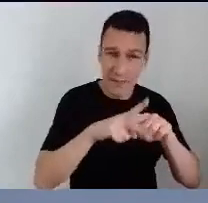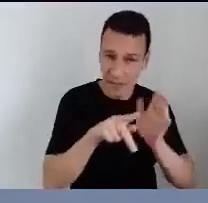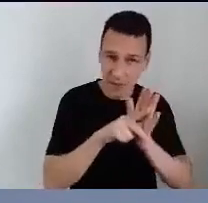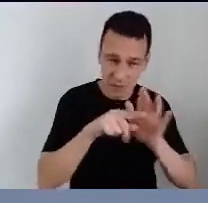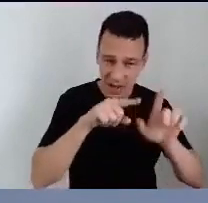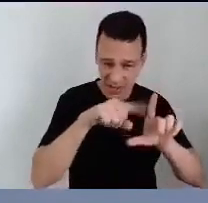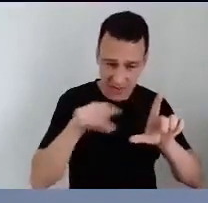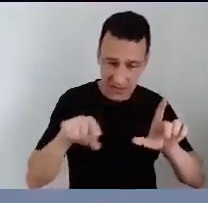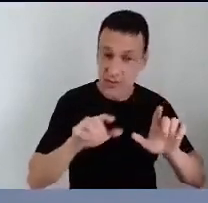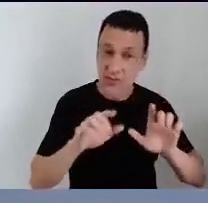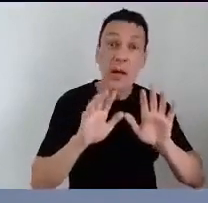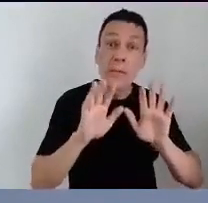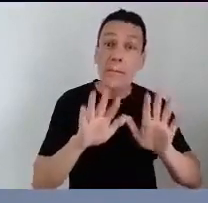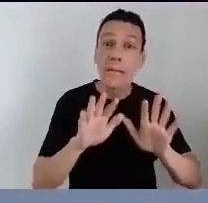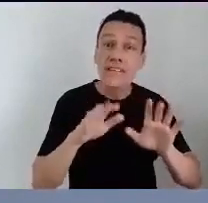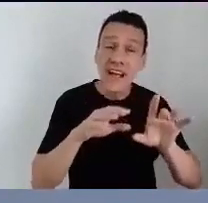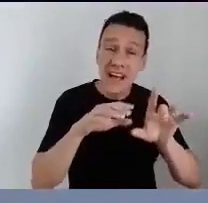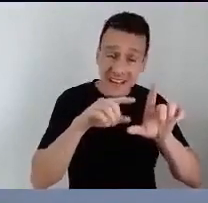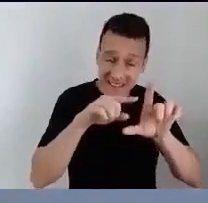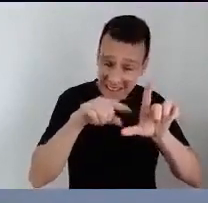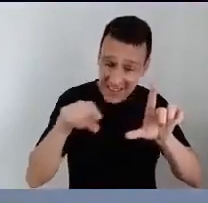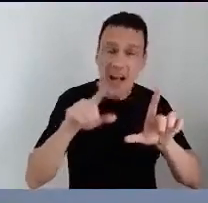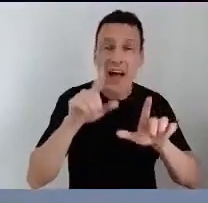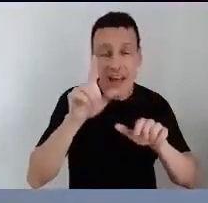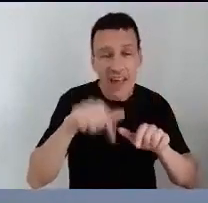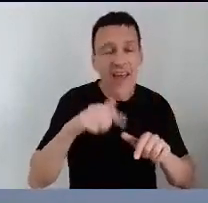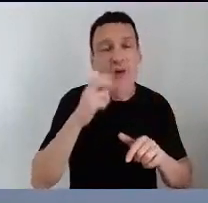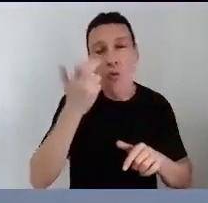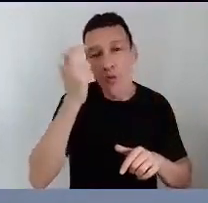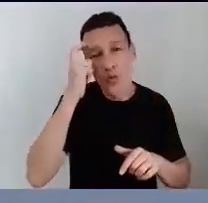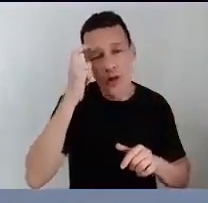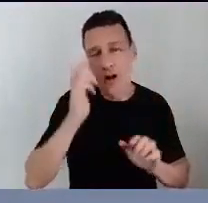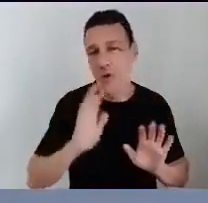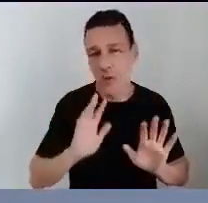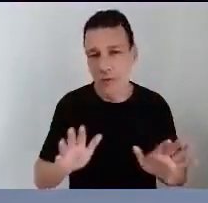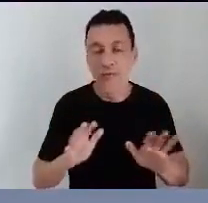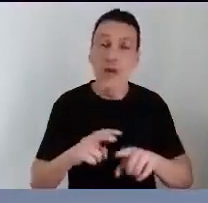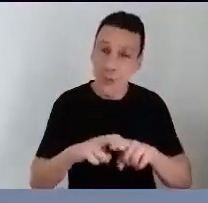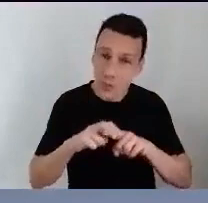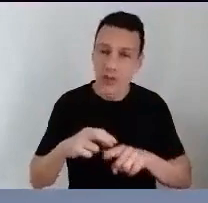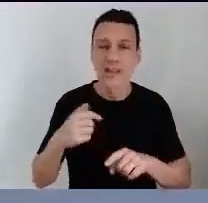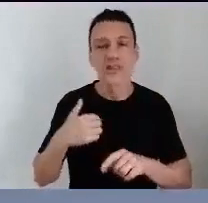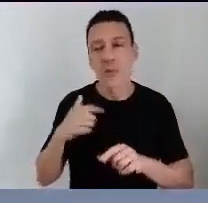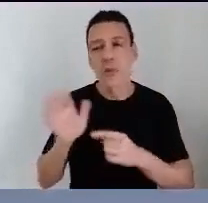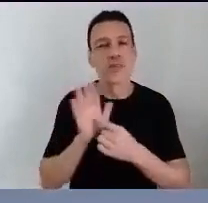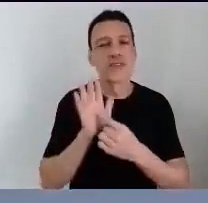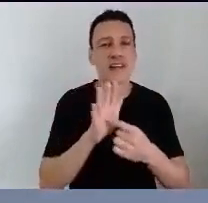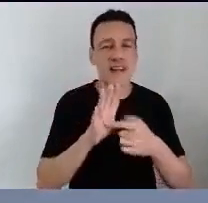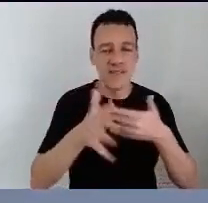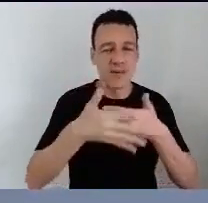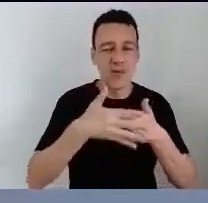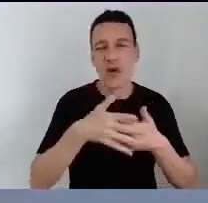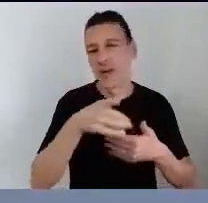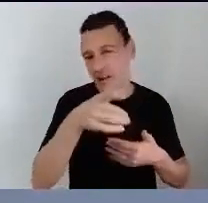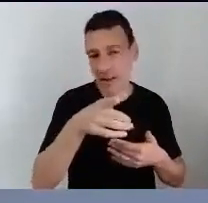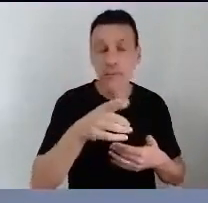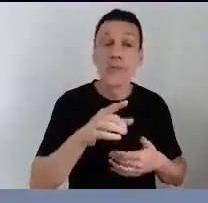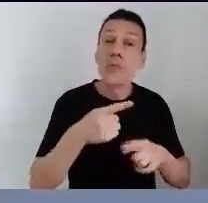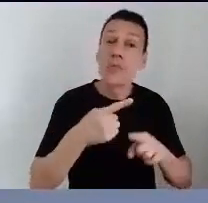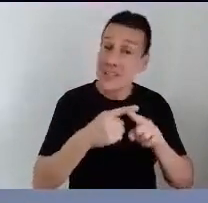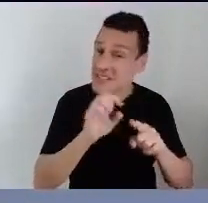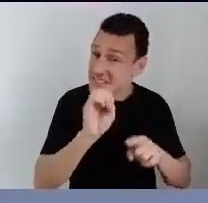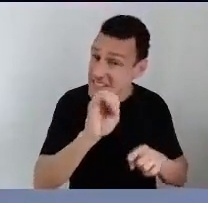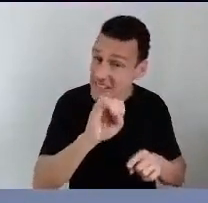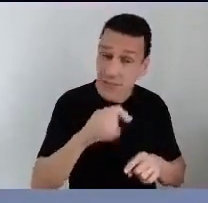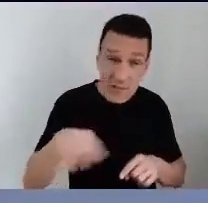aplicar métricas é muito cultural, né? Eu acho que até por isso eu quis trazer o framework, para que, se vocês tiverem oportunidade, tentar levar isso